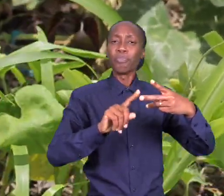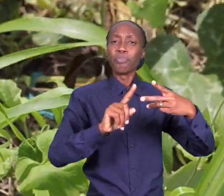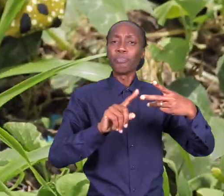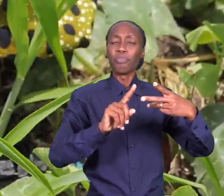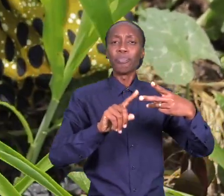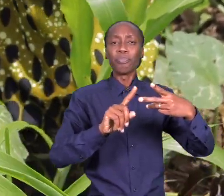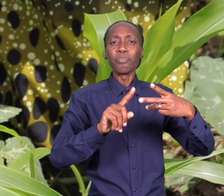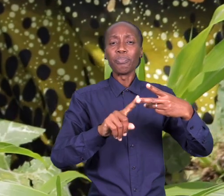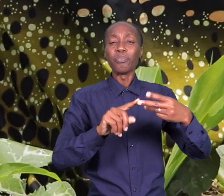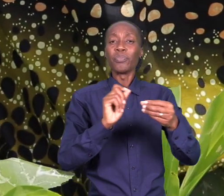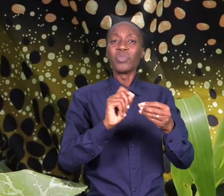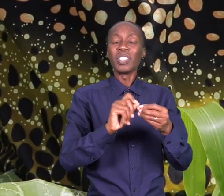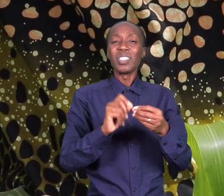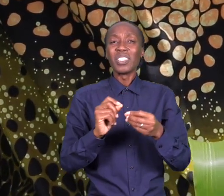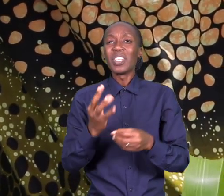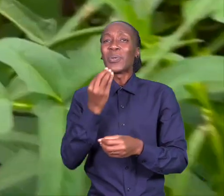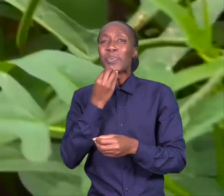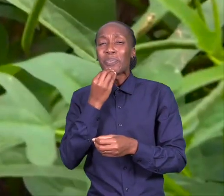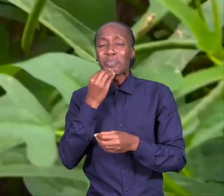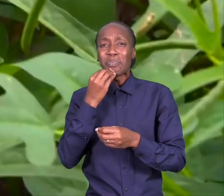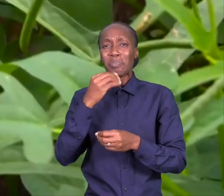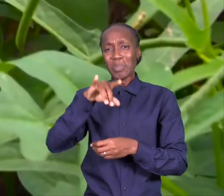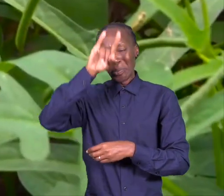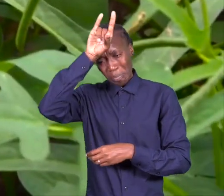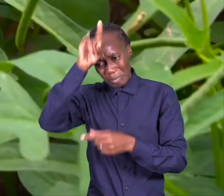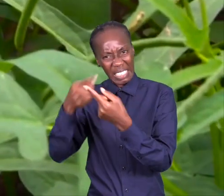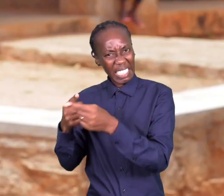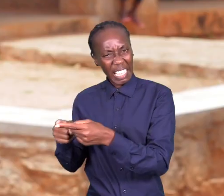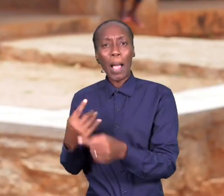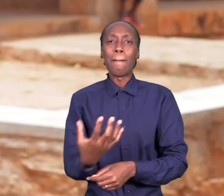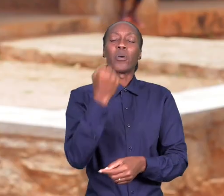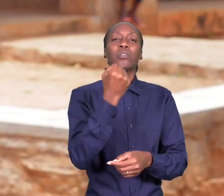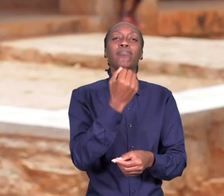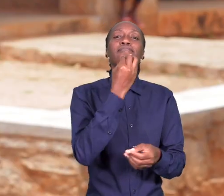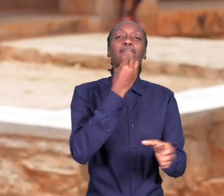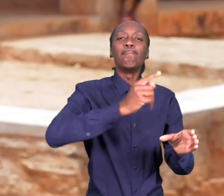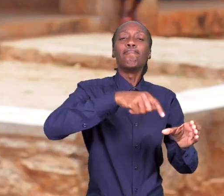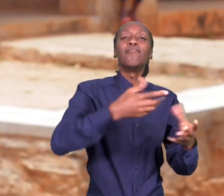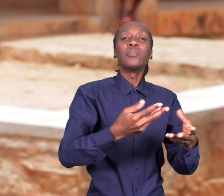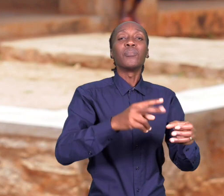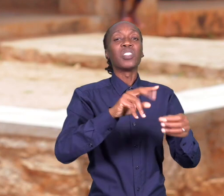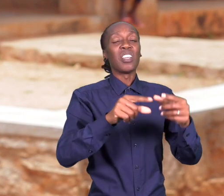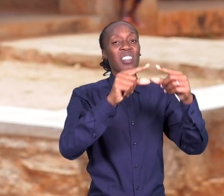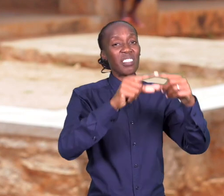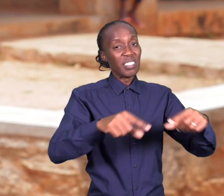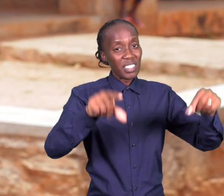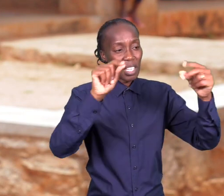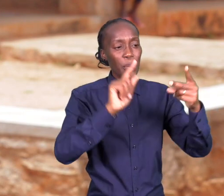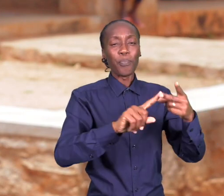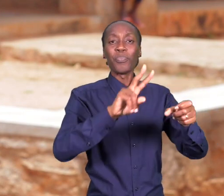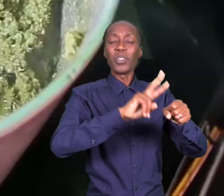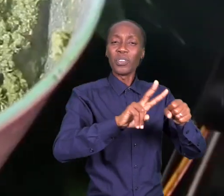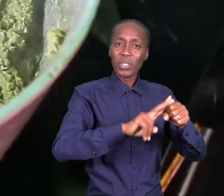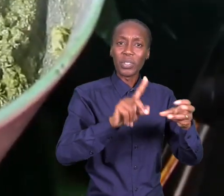invés da proteína animal, nós podemos encontrar lá nos feijões, podemos encontrar nas verduras,